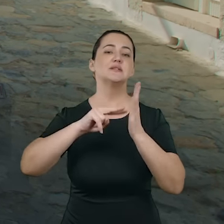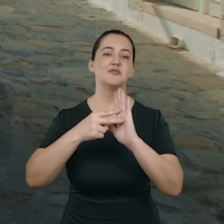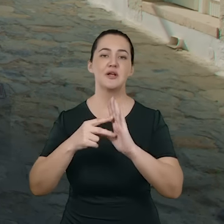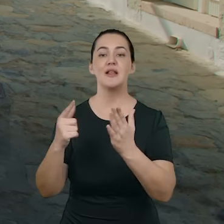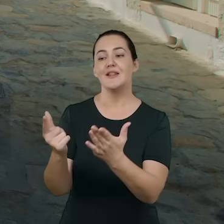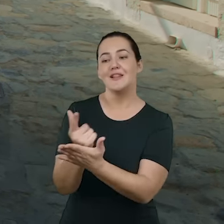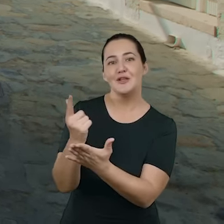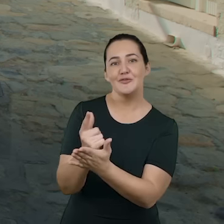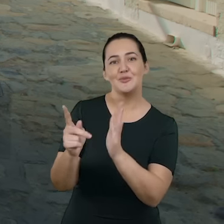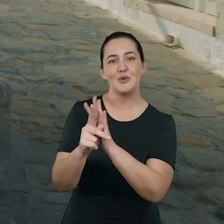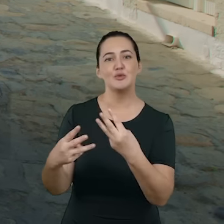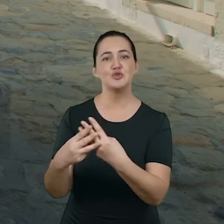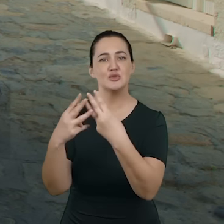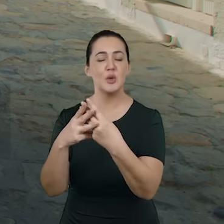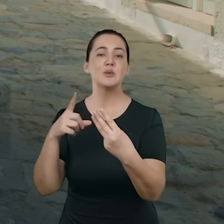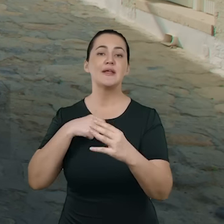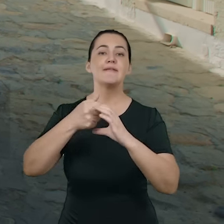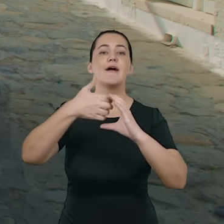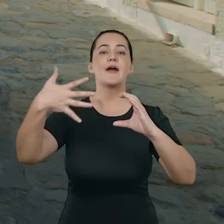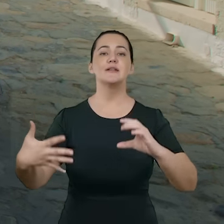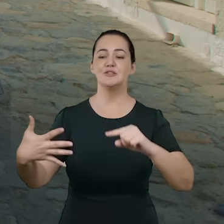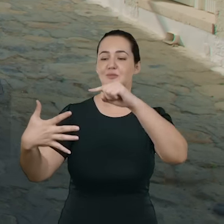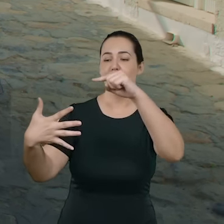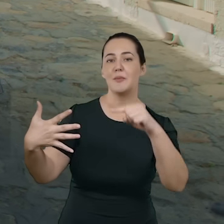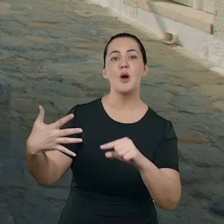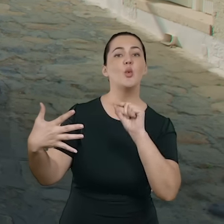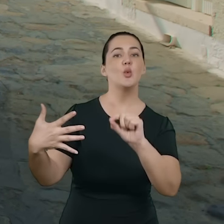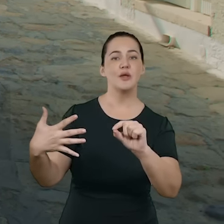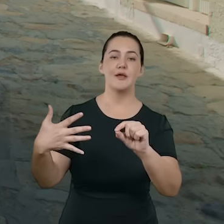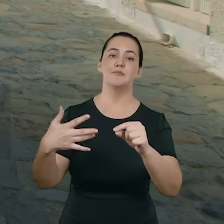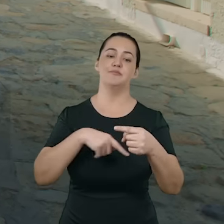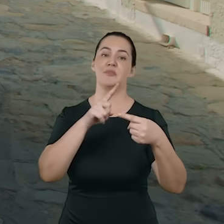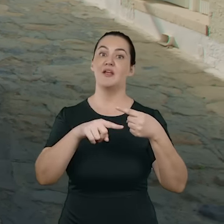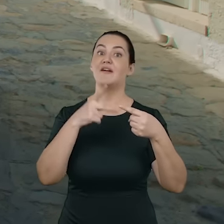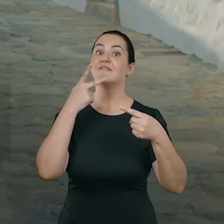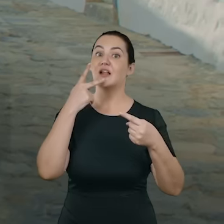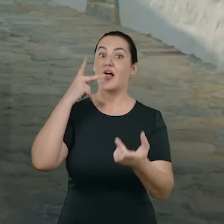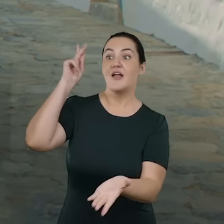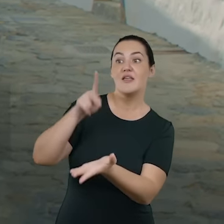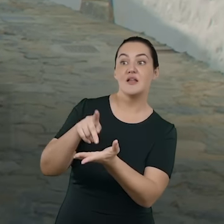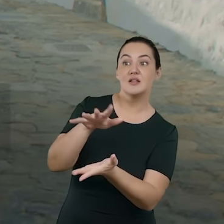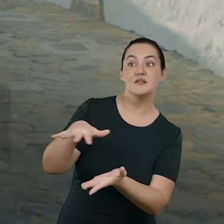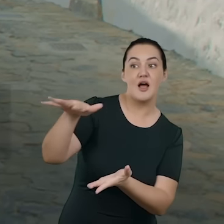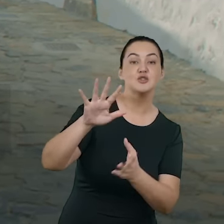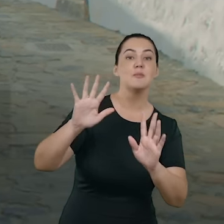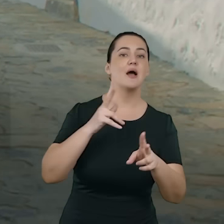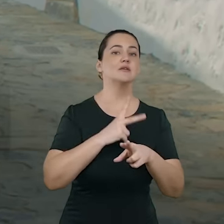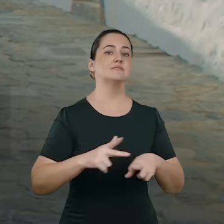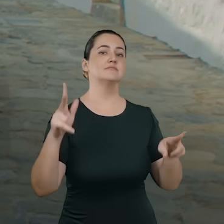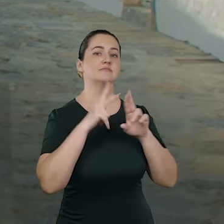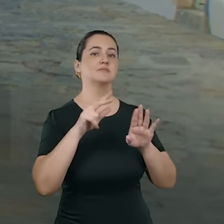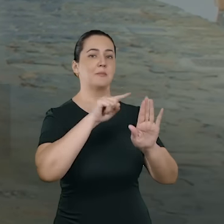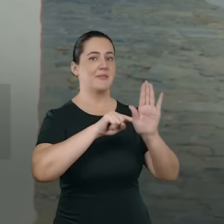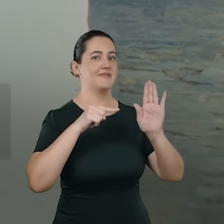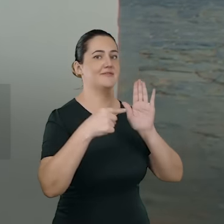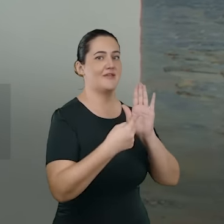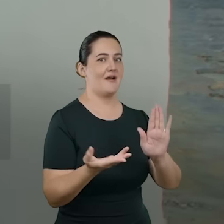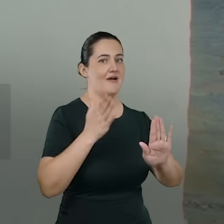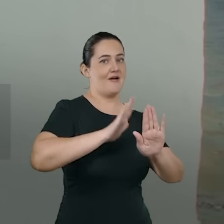de característica, ou seja, falar da realidade de maneira codificada. E existe também aqui um terceiro